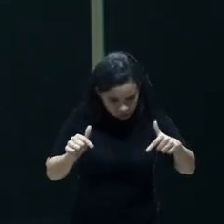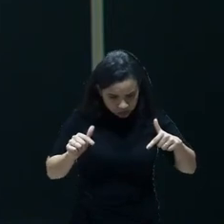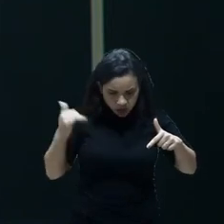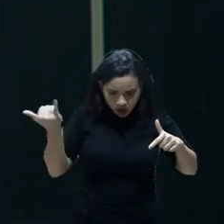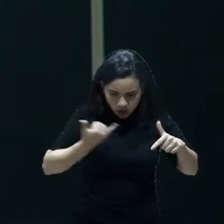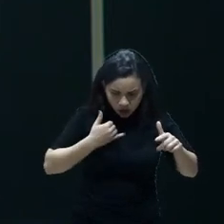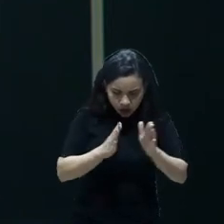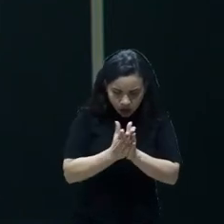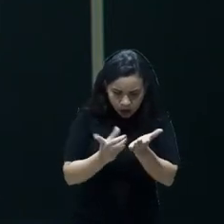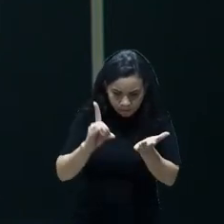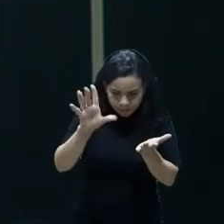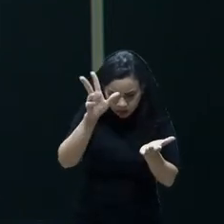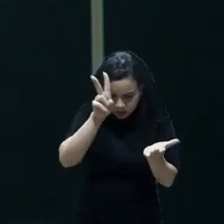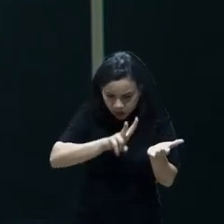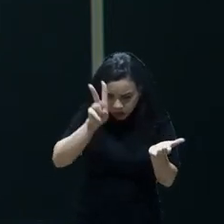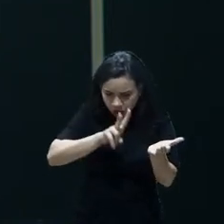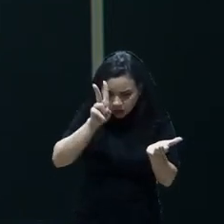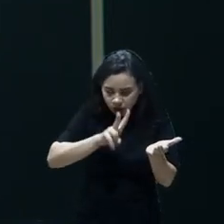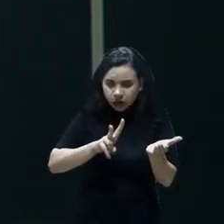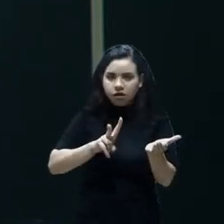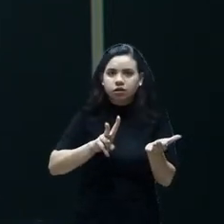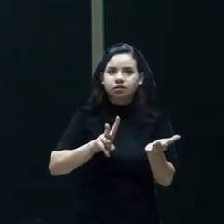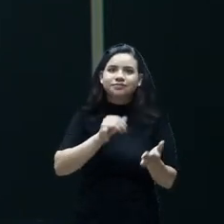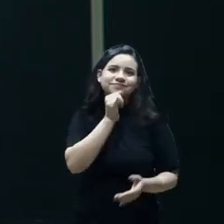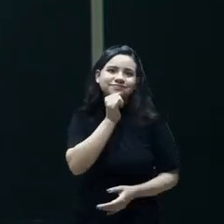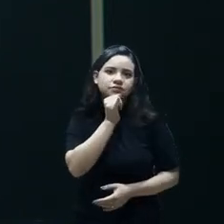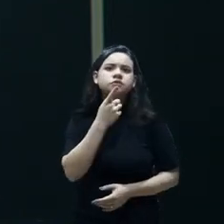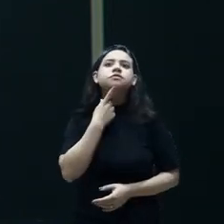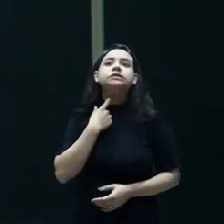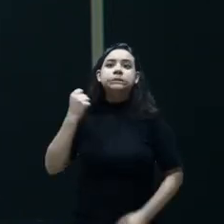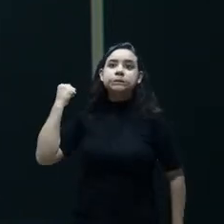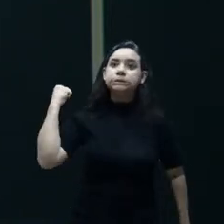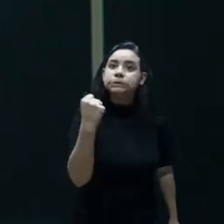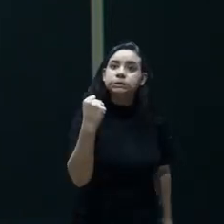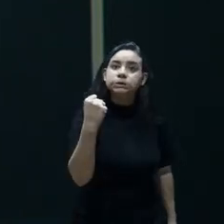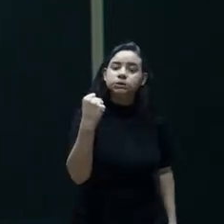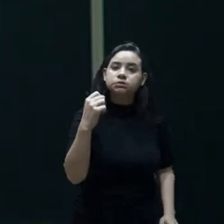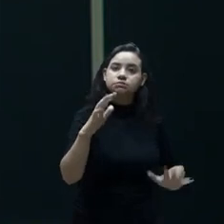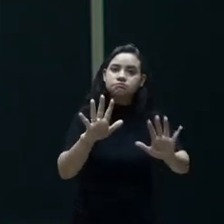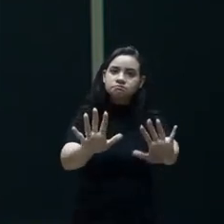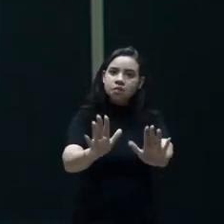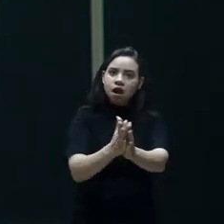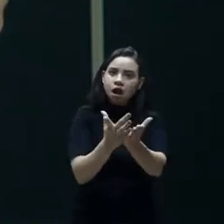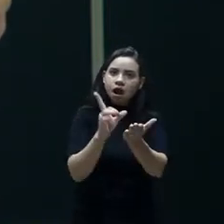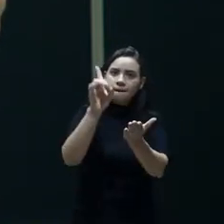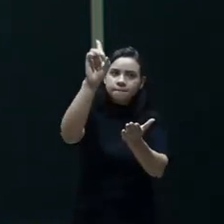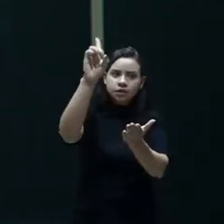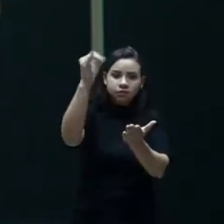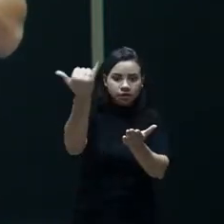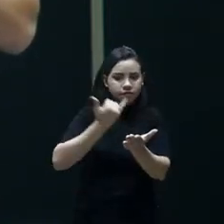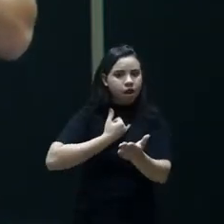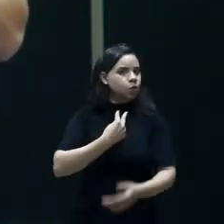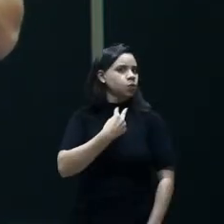diz assim. Eu quero matar, mas a palavra de Deus diz que eu não posso. Eu quero me vingar, mas